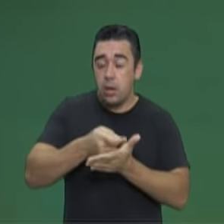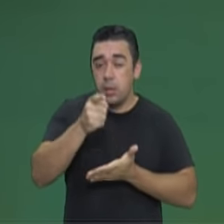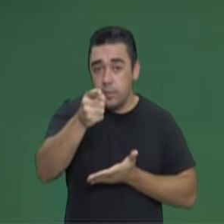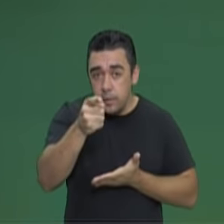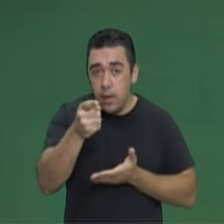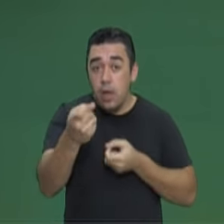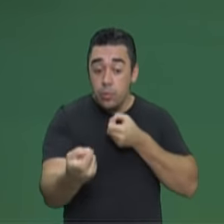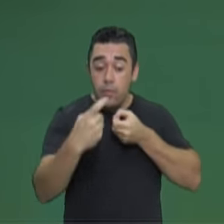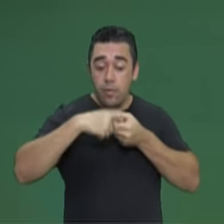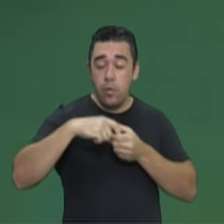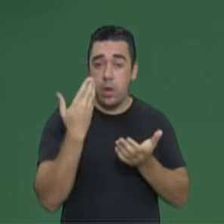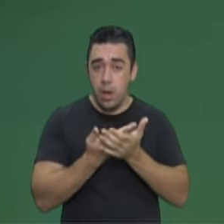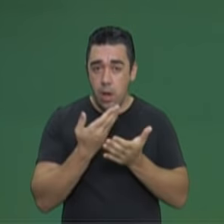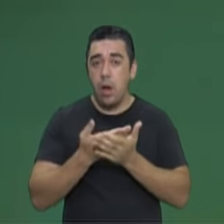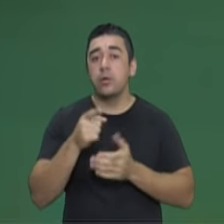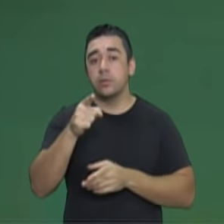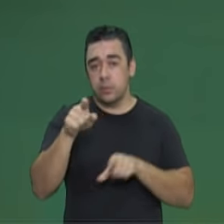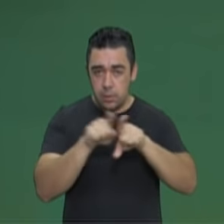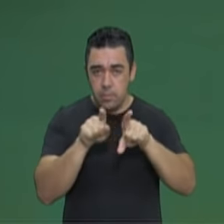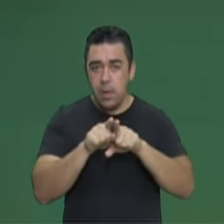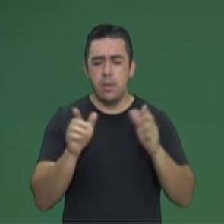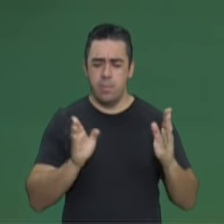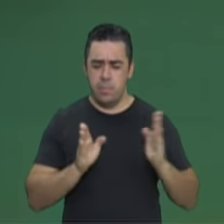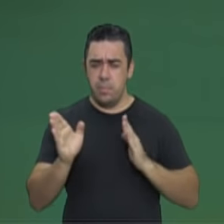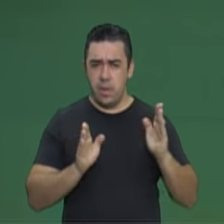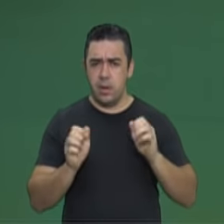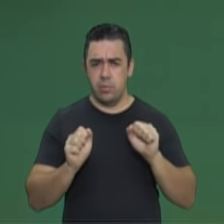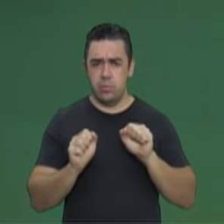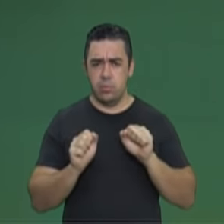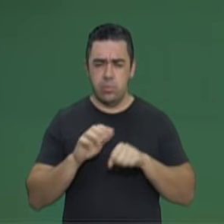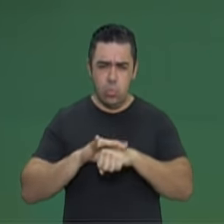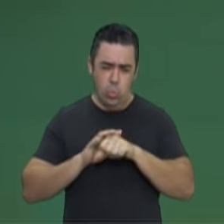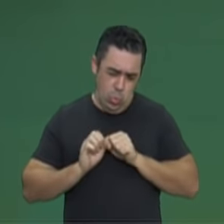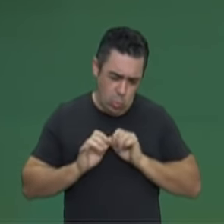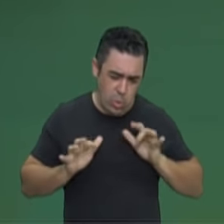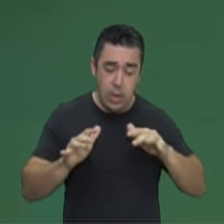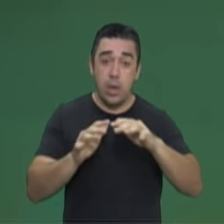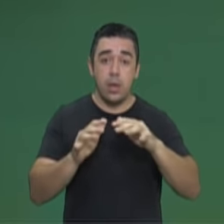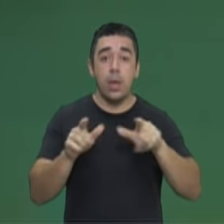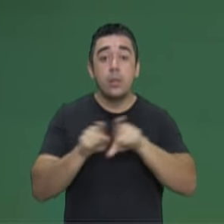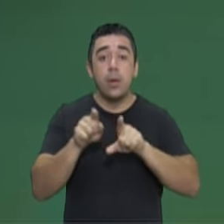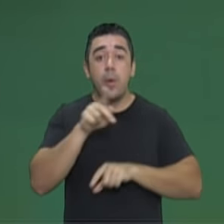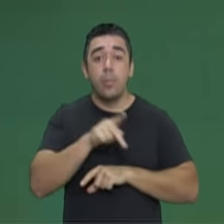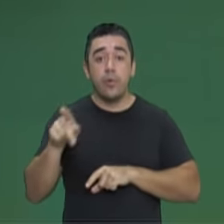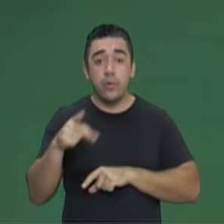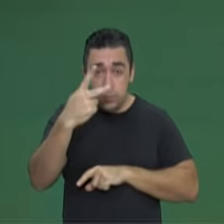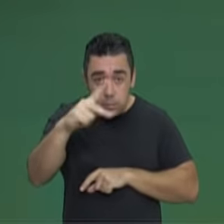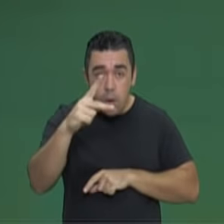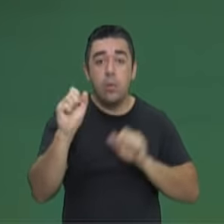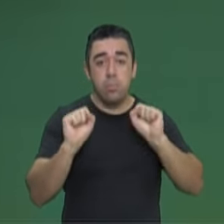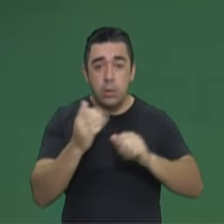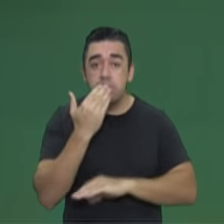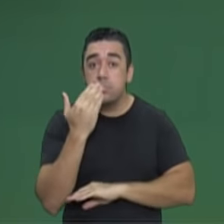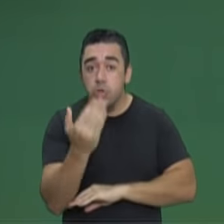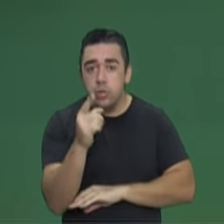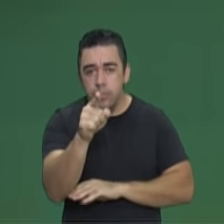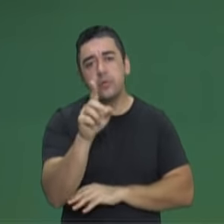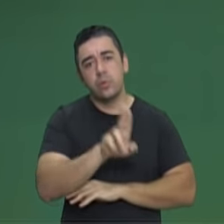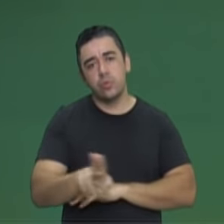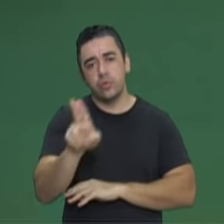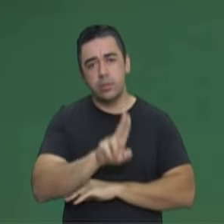quando retornarem às aulas, quando passar esse período de pandemia e quarentena, o seu professor ou professora de geografia pode utilizar